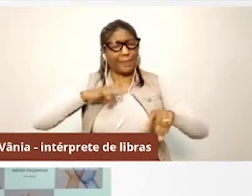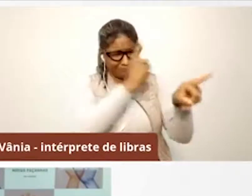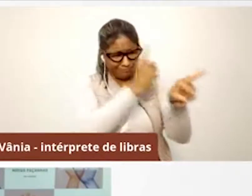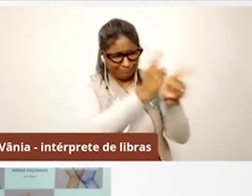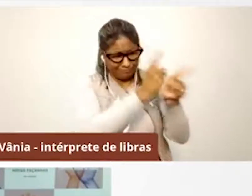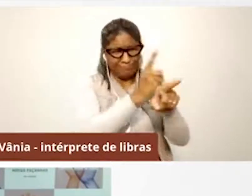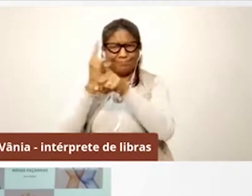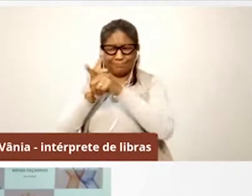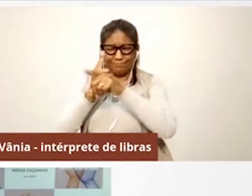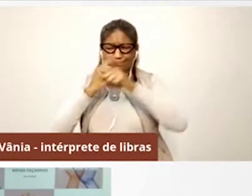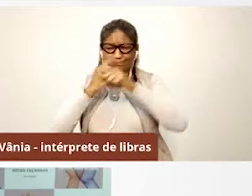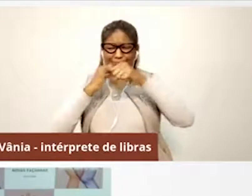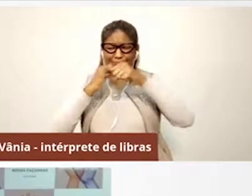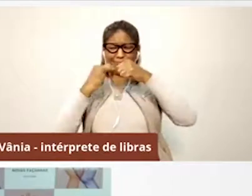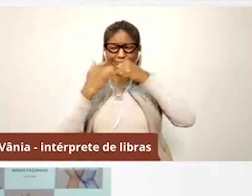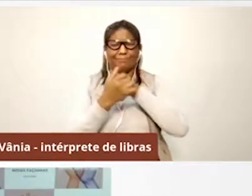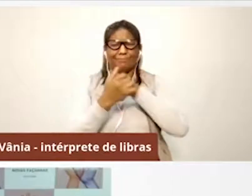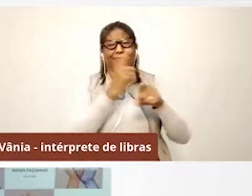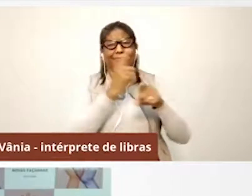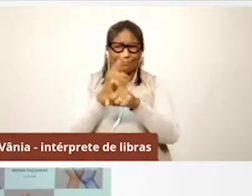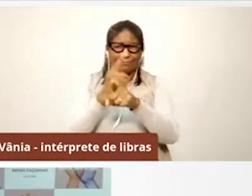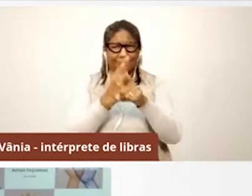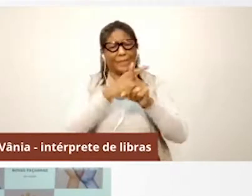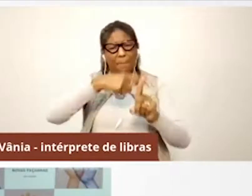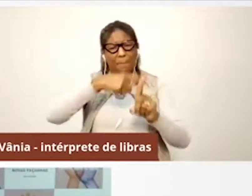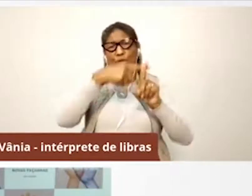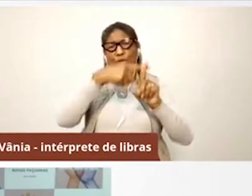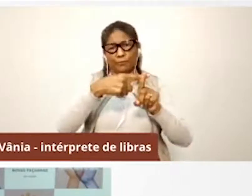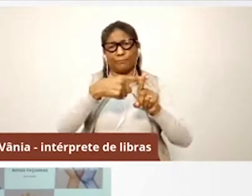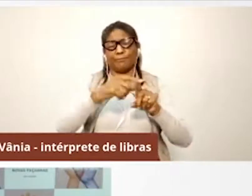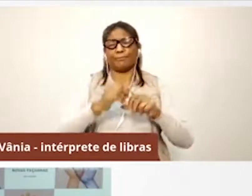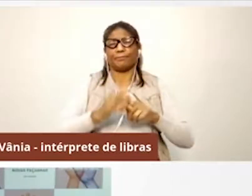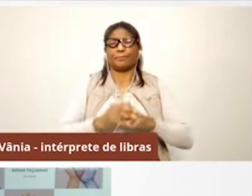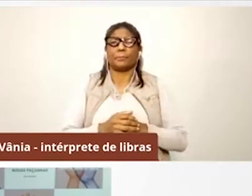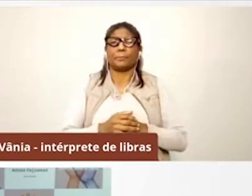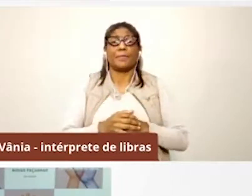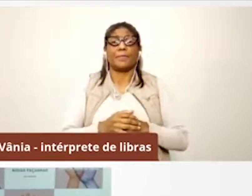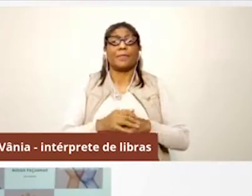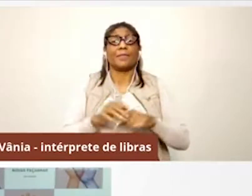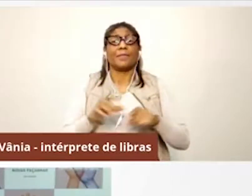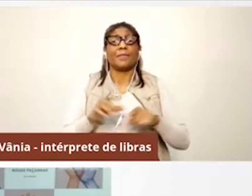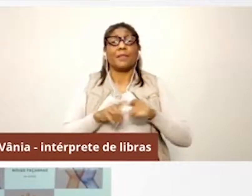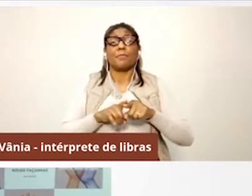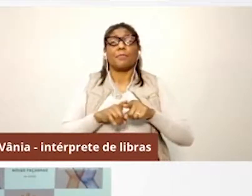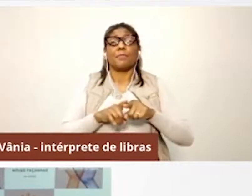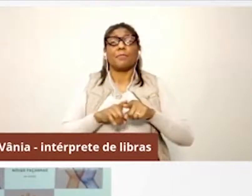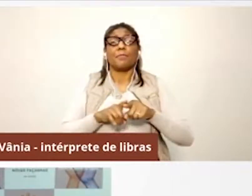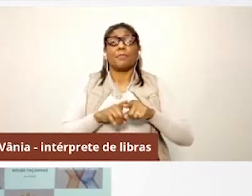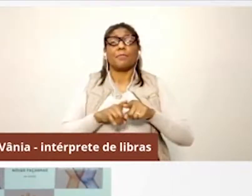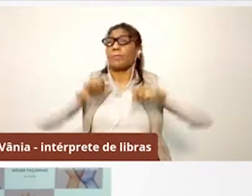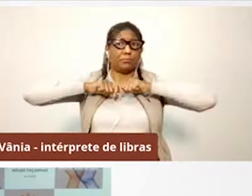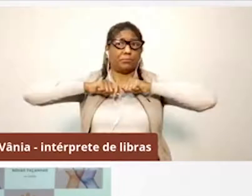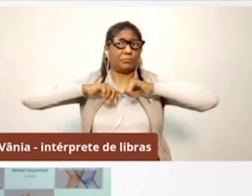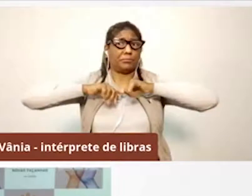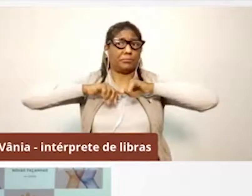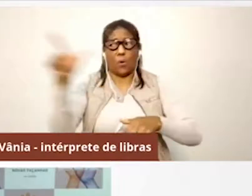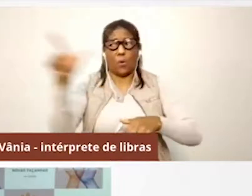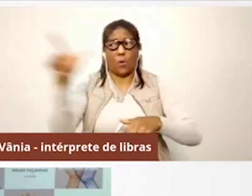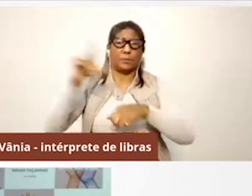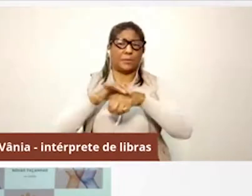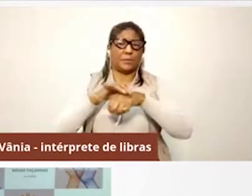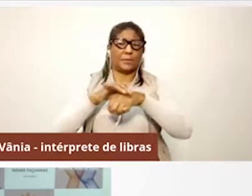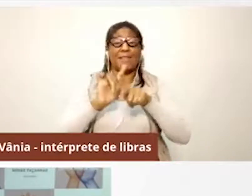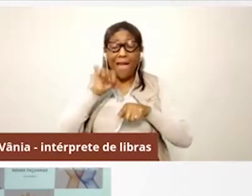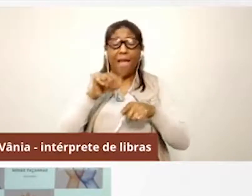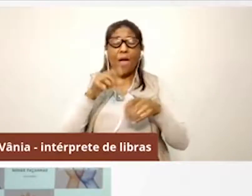Covid, bem como surtos. Então, esse é um grupo muito prioritário para nós, porque queremos